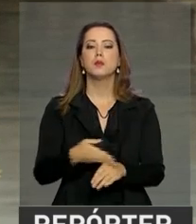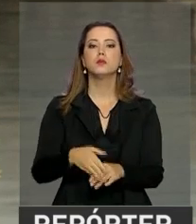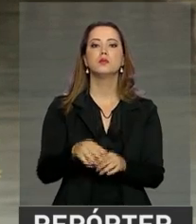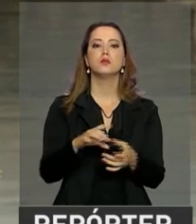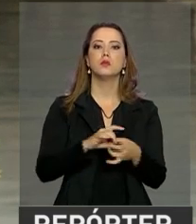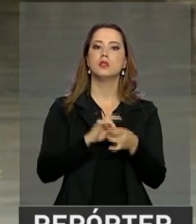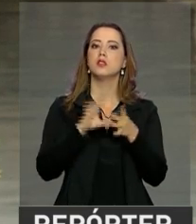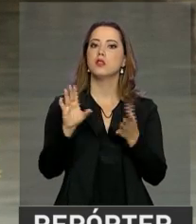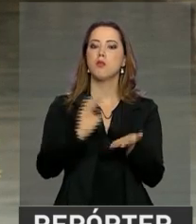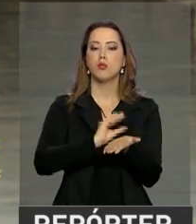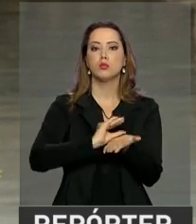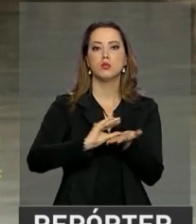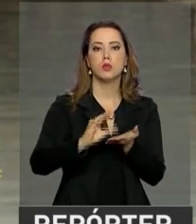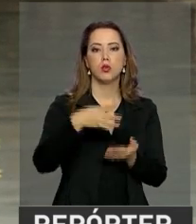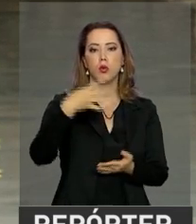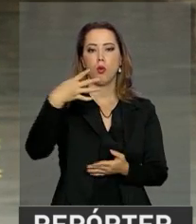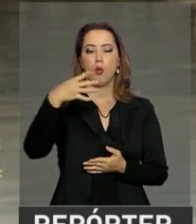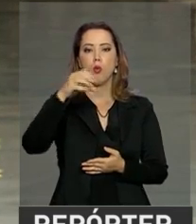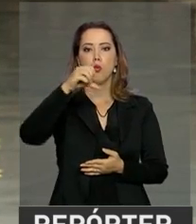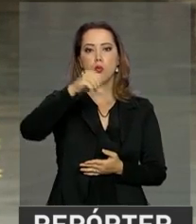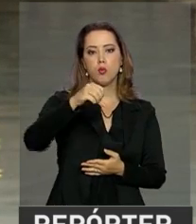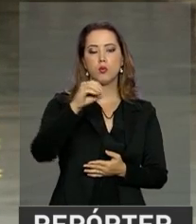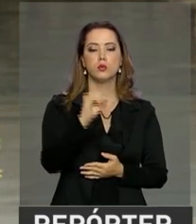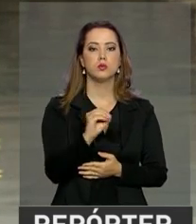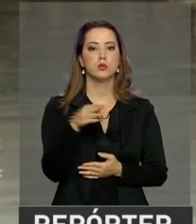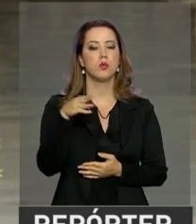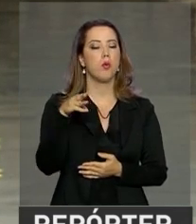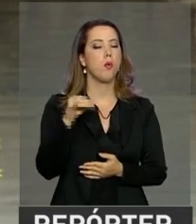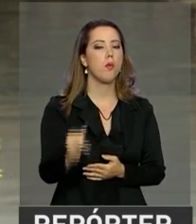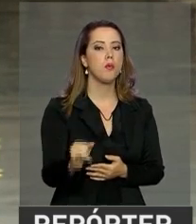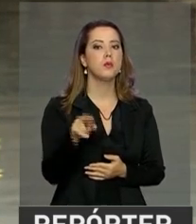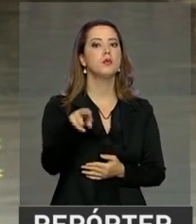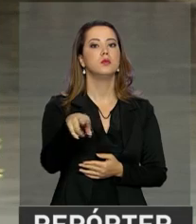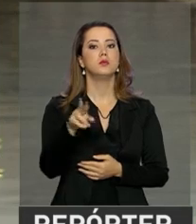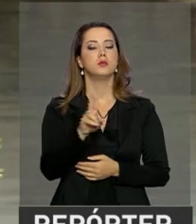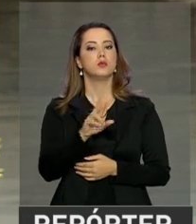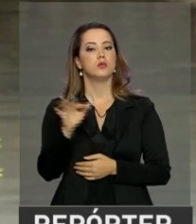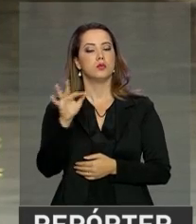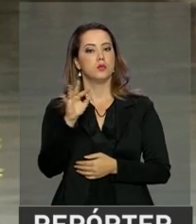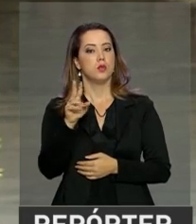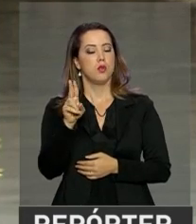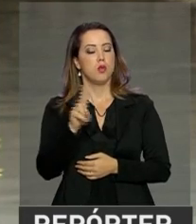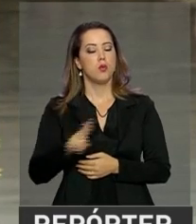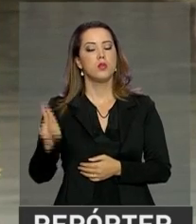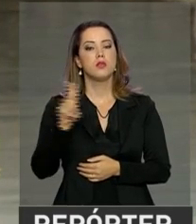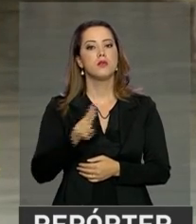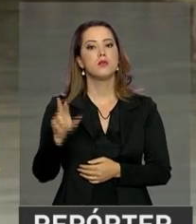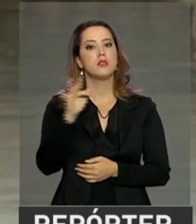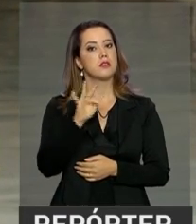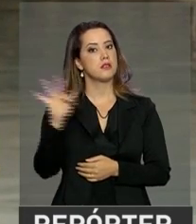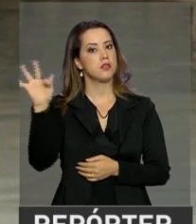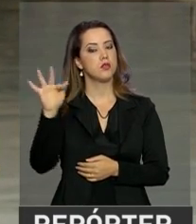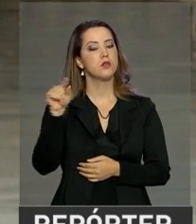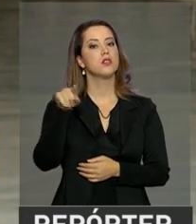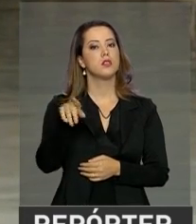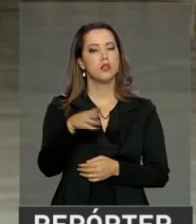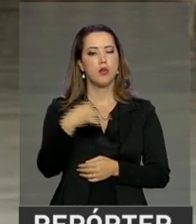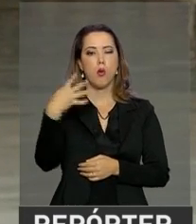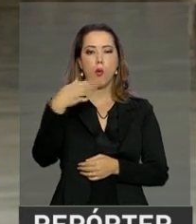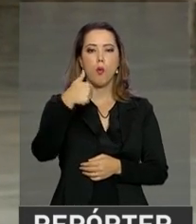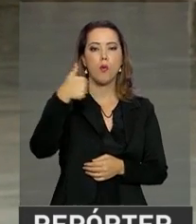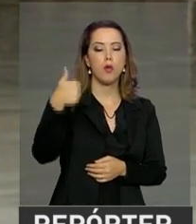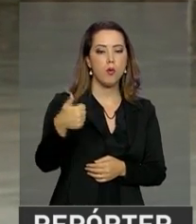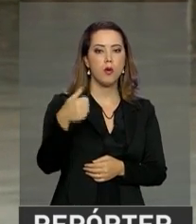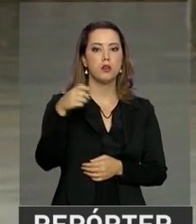490 milhões deais a 63 universidades federais e 41 instituições da rede